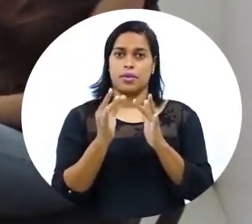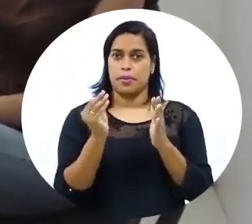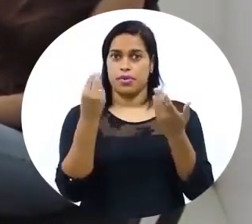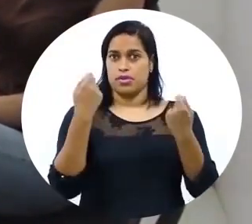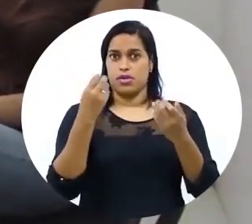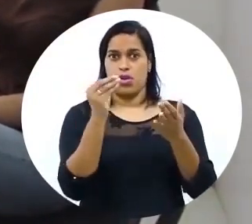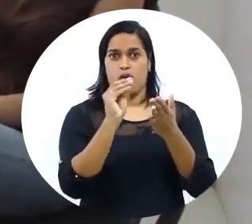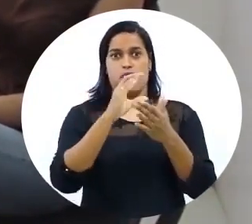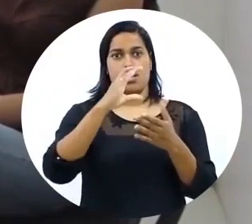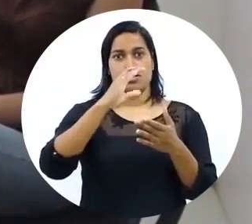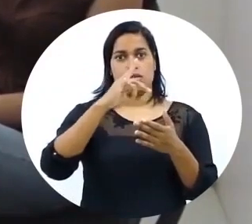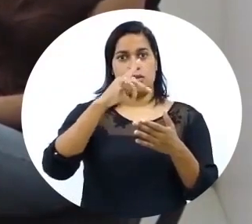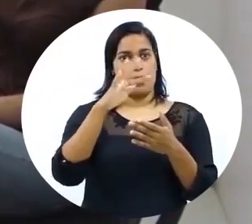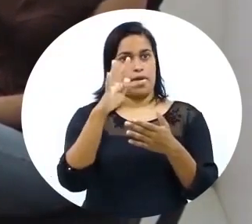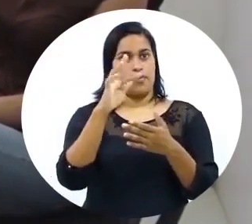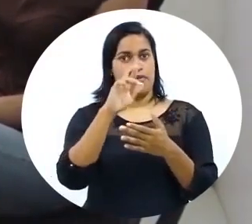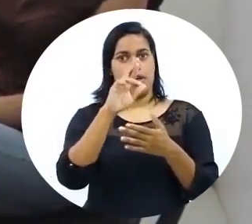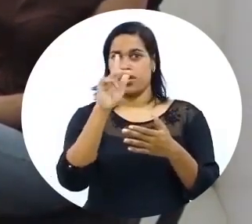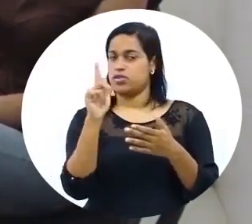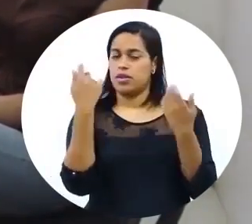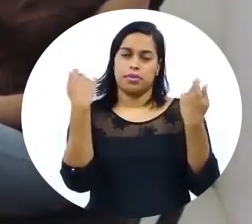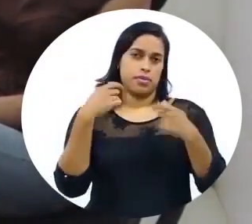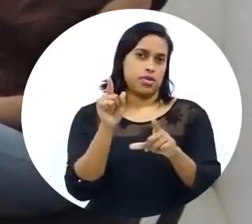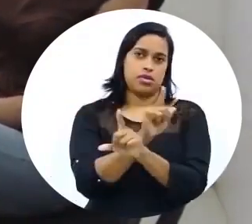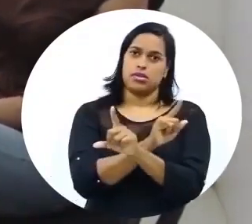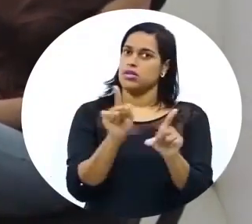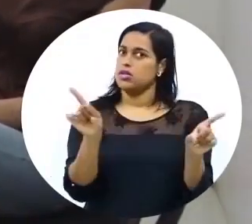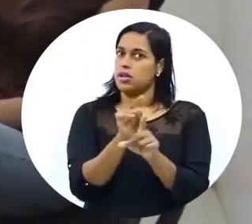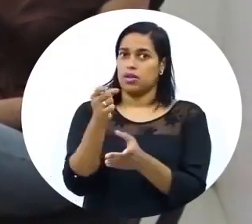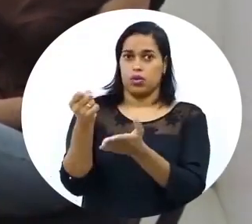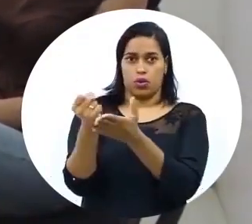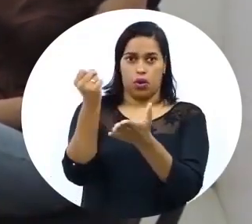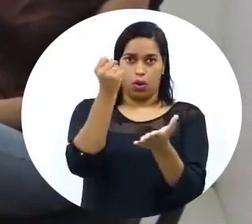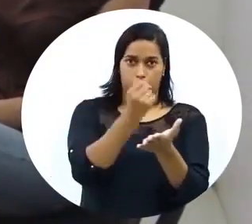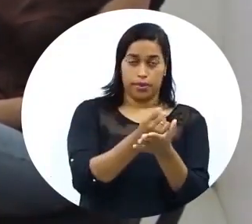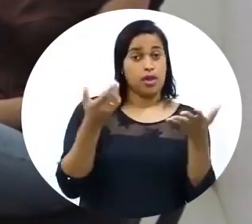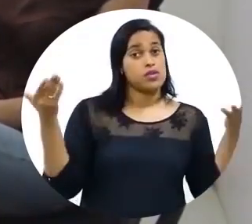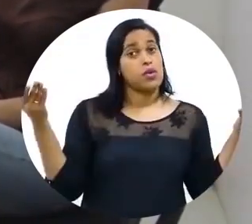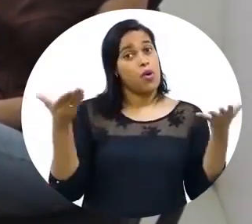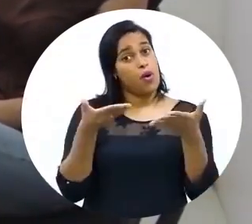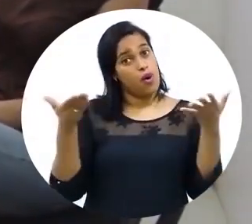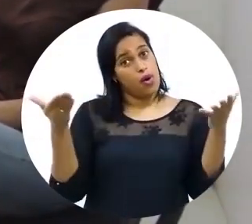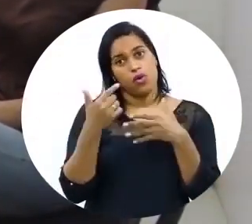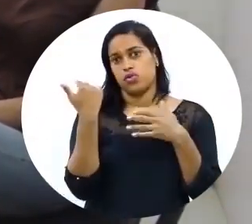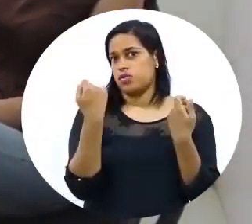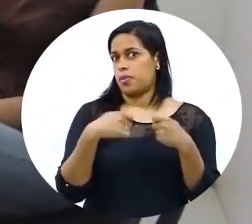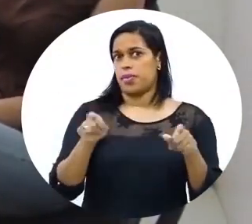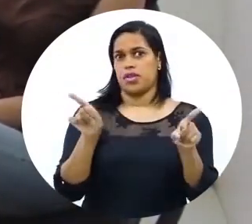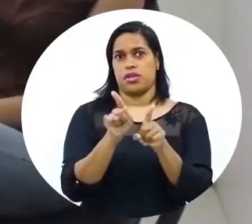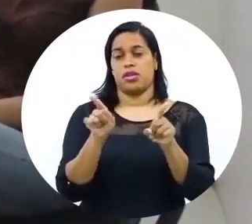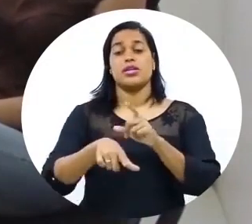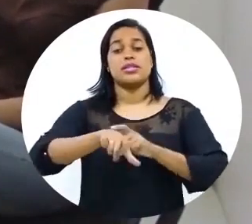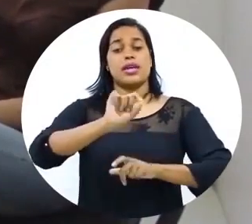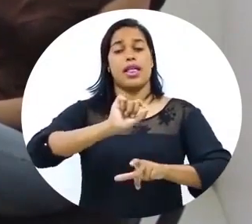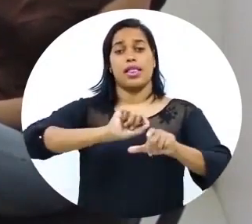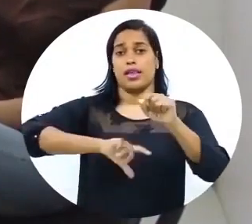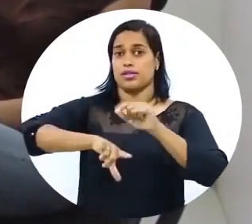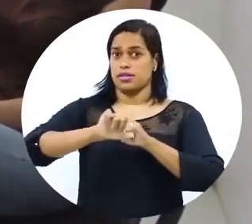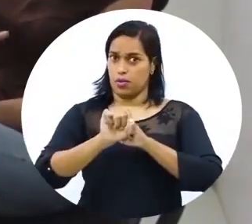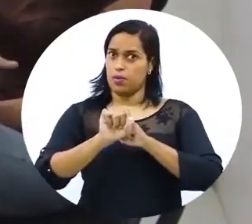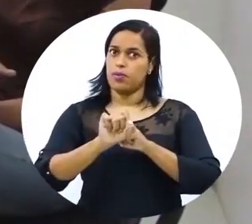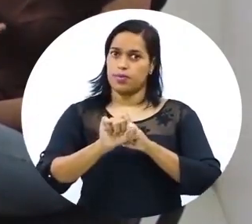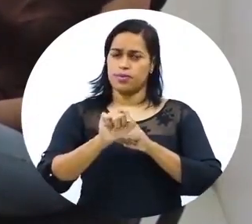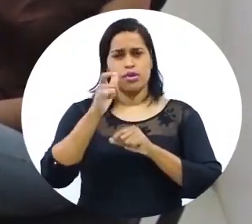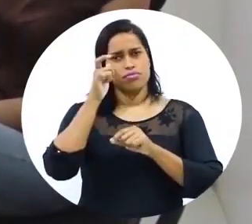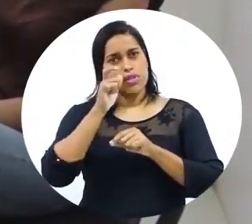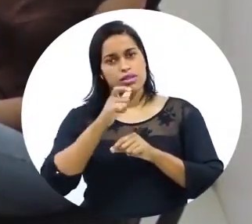colocar CPF, RG, toda aquela documentação. Hoje não precisa mais. Hoje a gente pega isso durante o processo seletivo, né? Interessante você